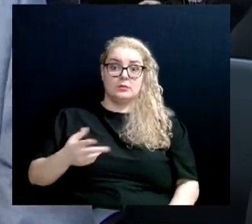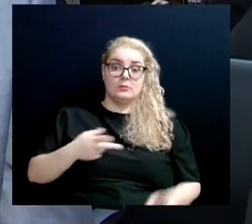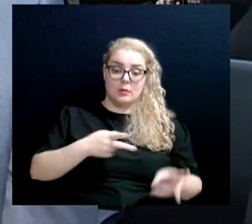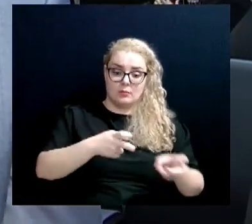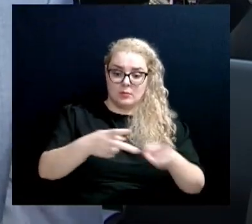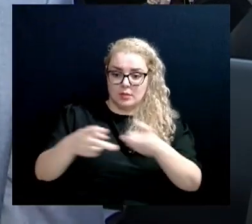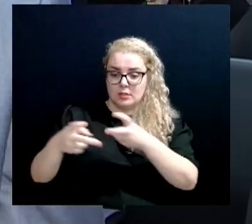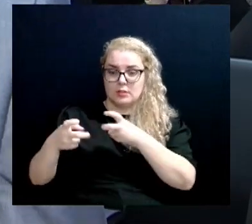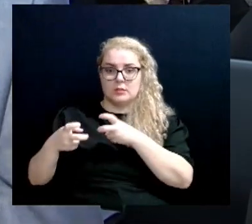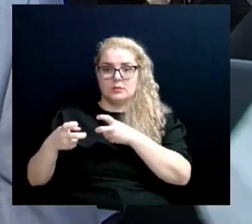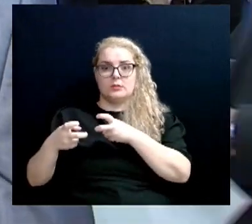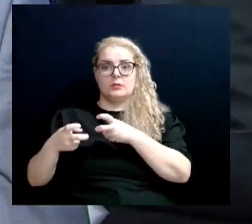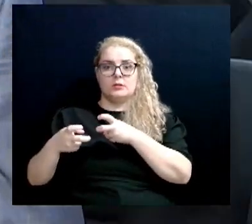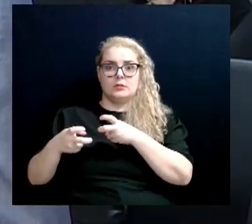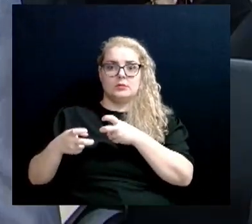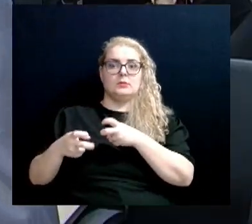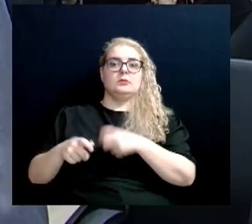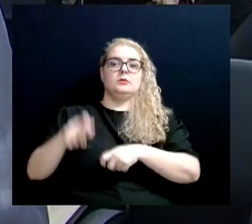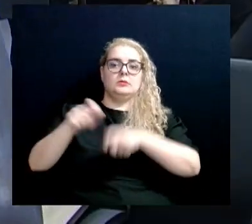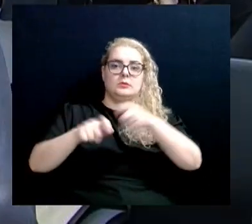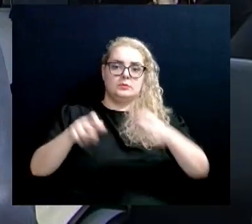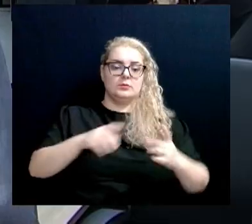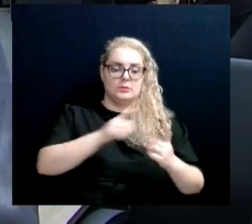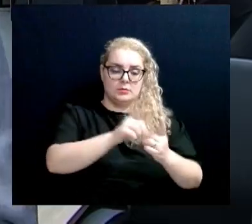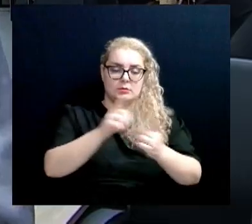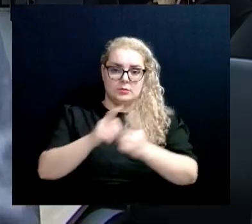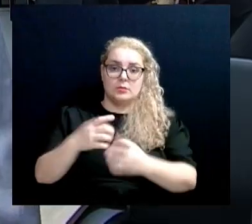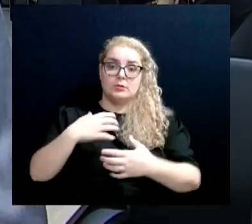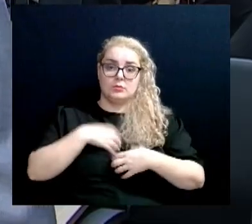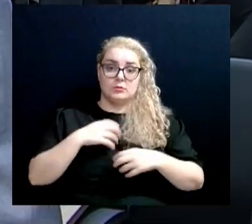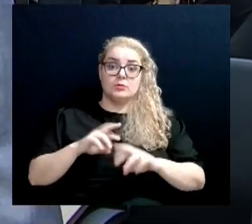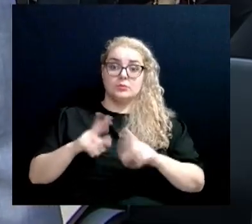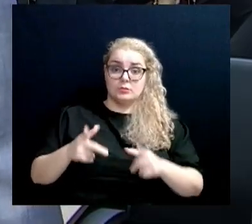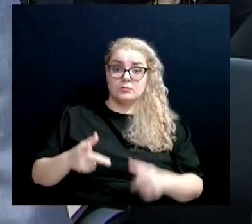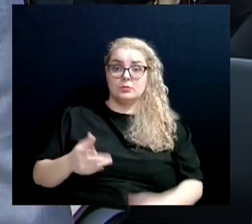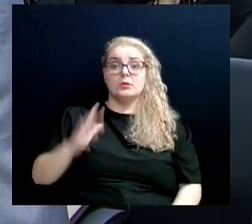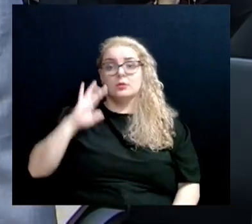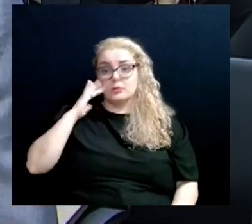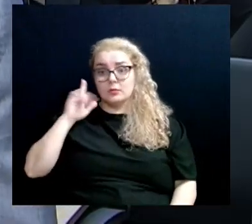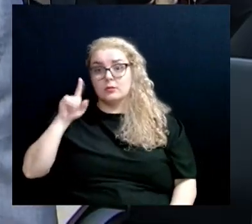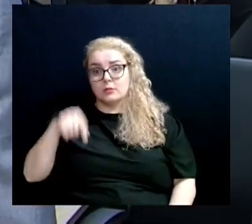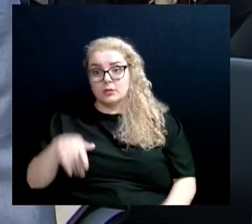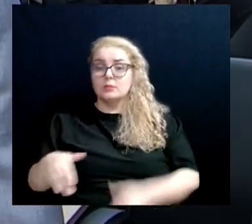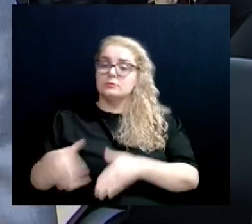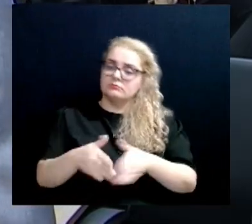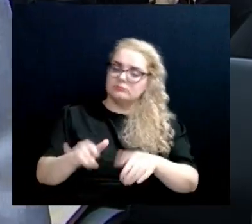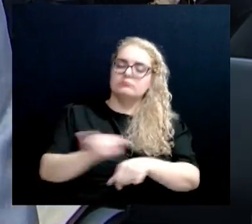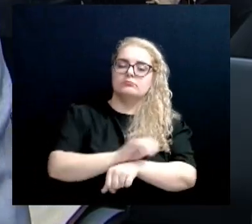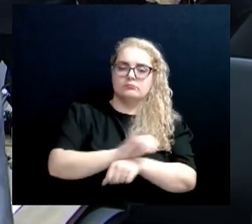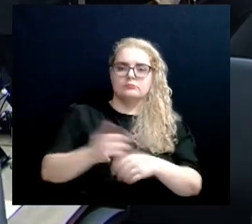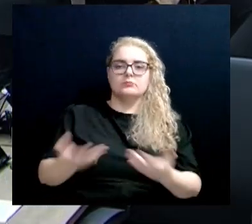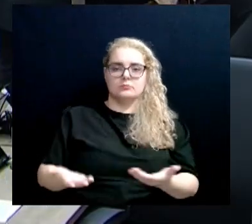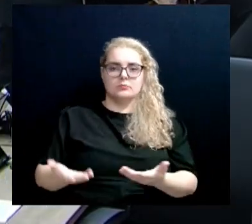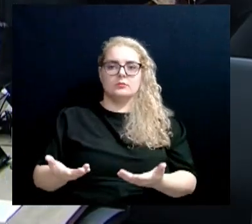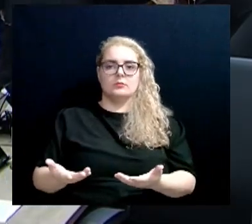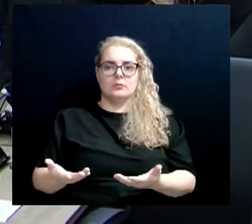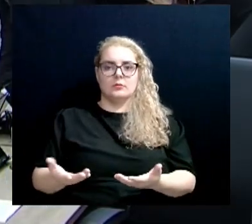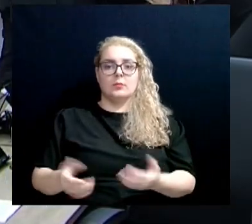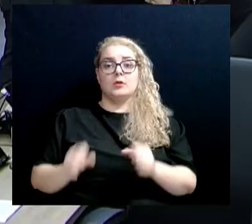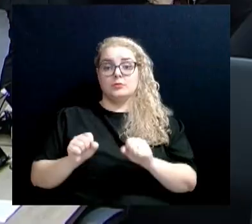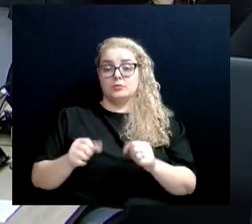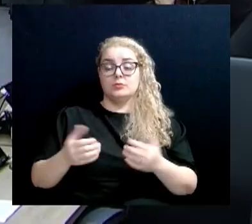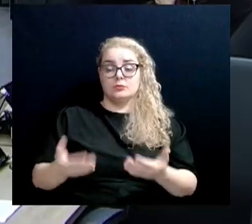das pessoas que atendem de forma diferente. E eu acho que esse é o caminho, esse projeto de lei vai poder